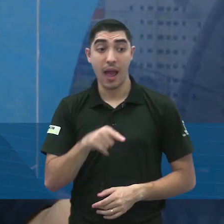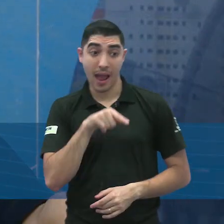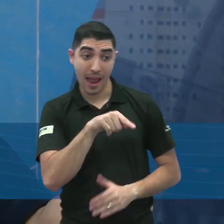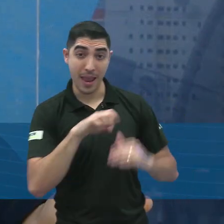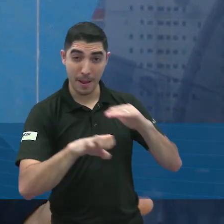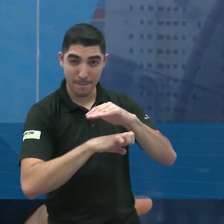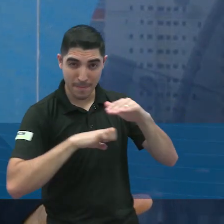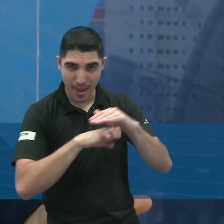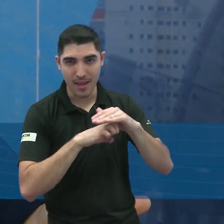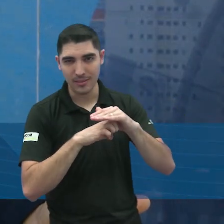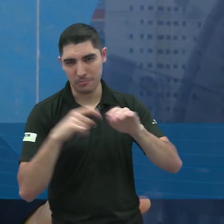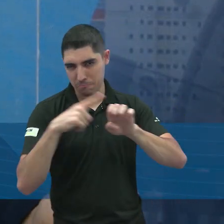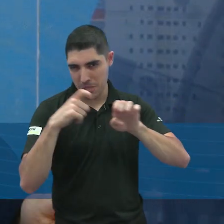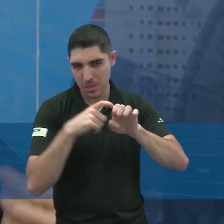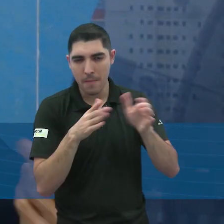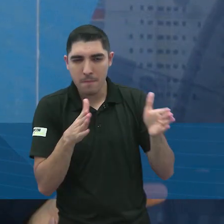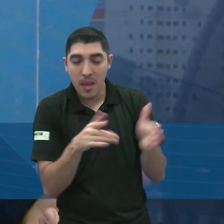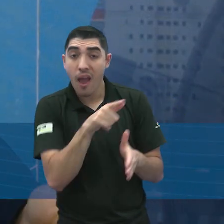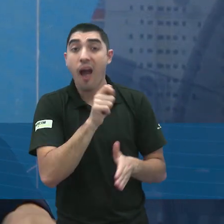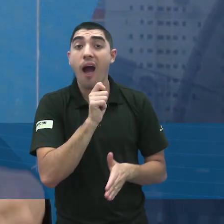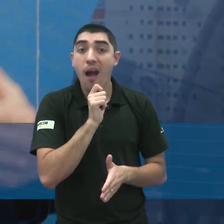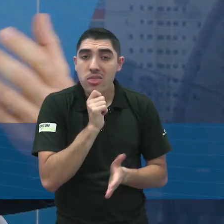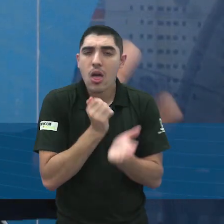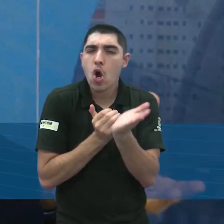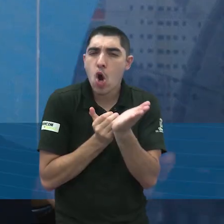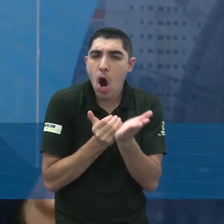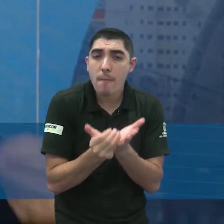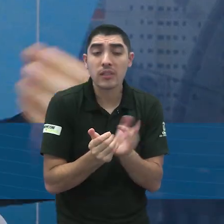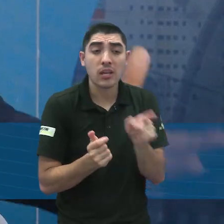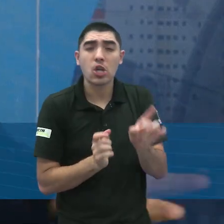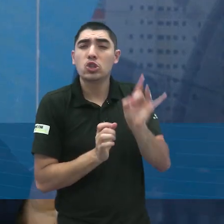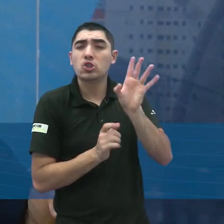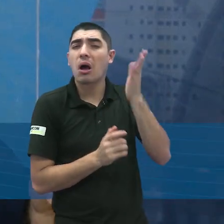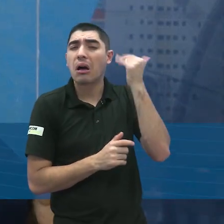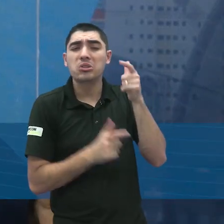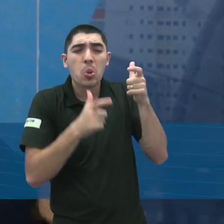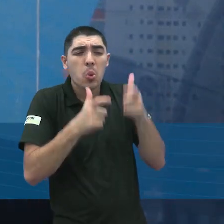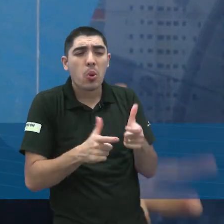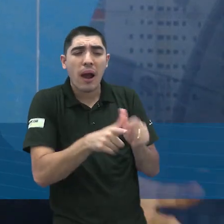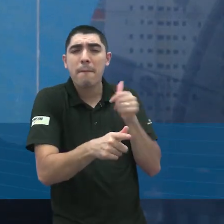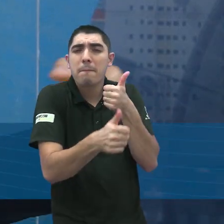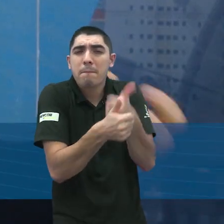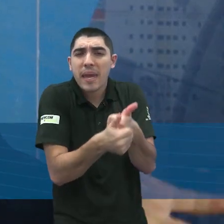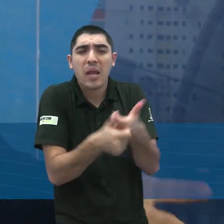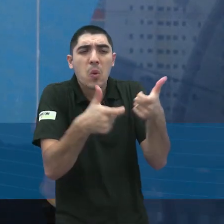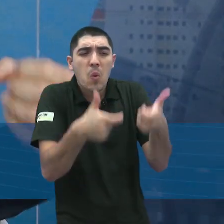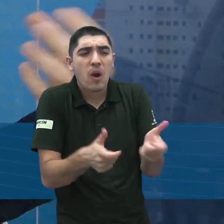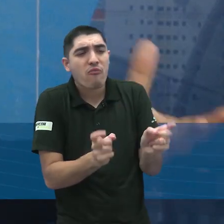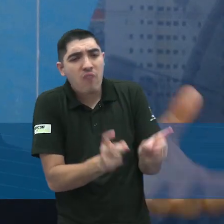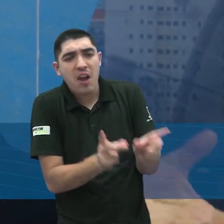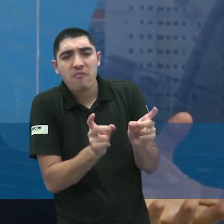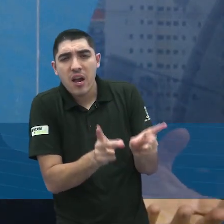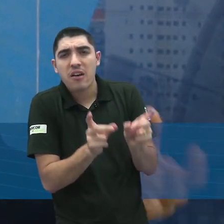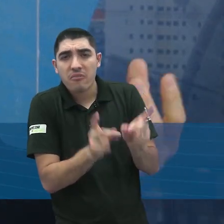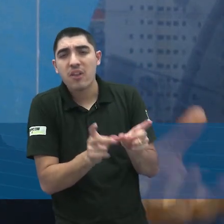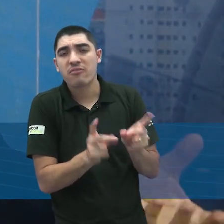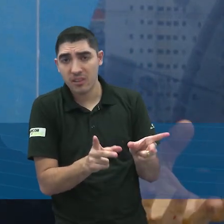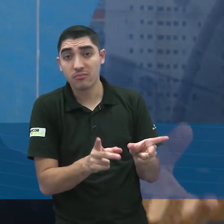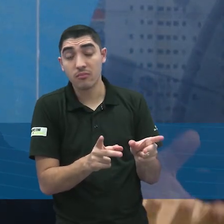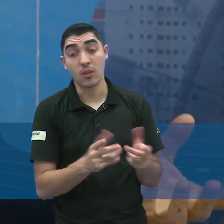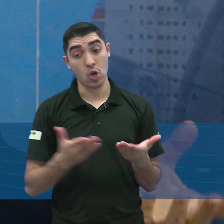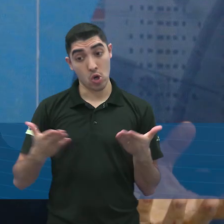que o pequeno empreendedor, às vezes que está vendendo um produto lá que é local, sustentável, que hoje é também